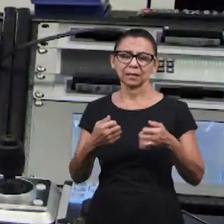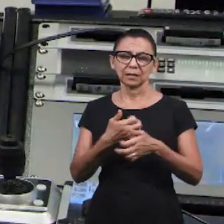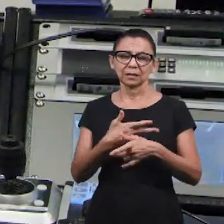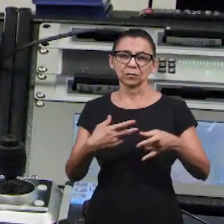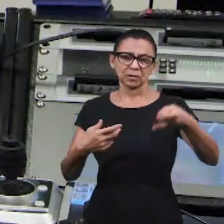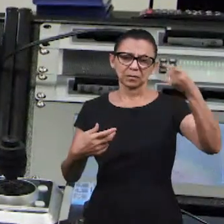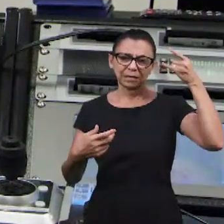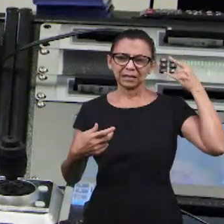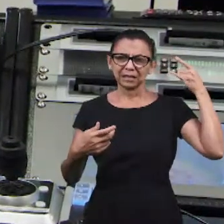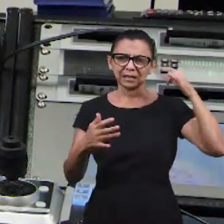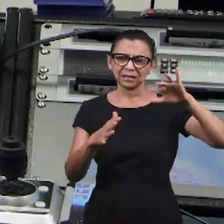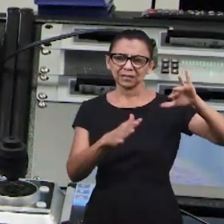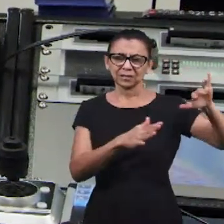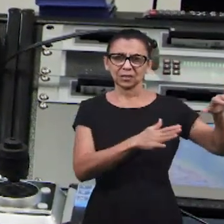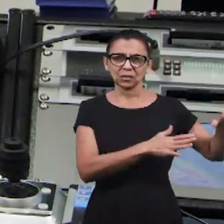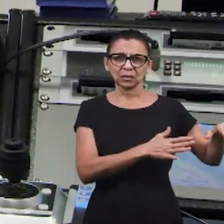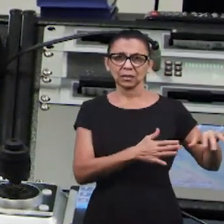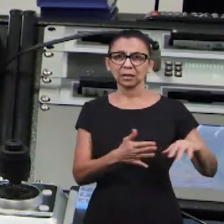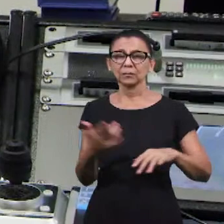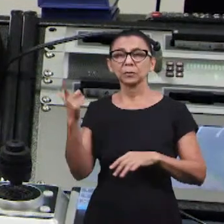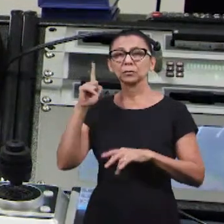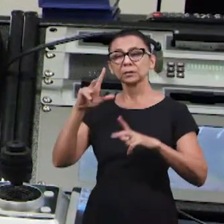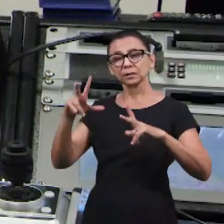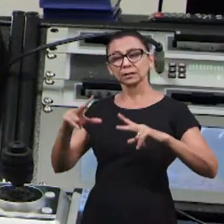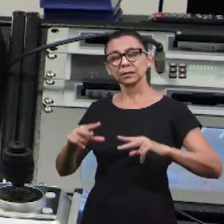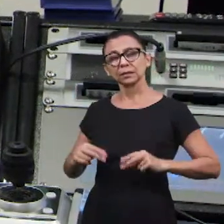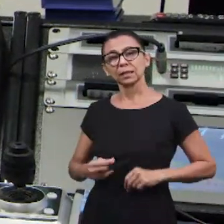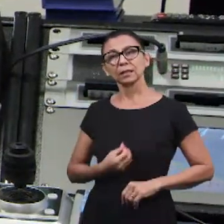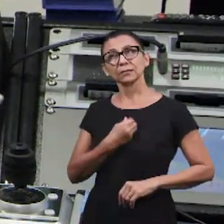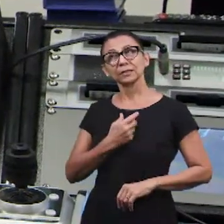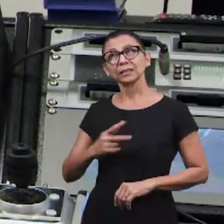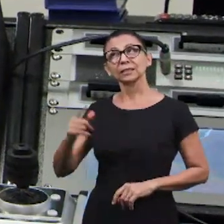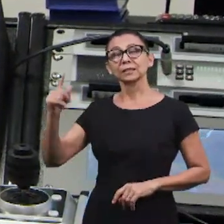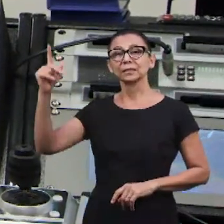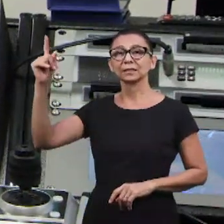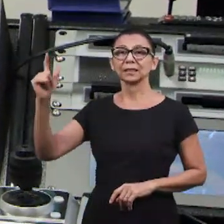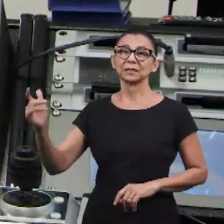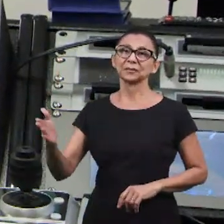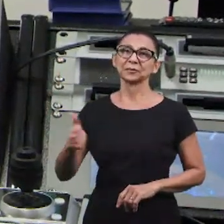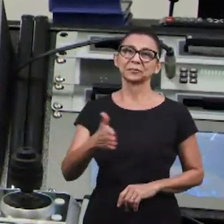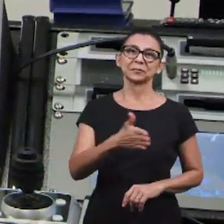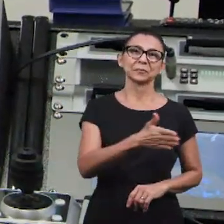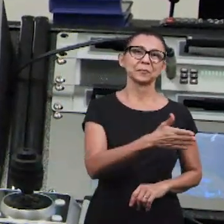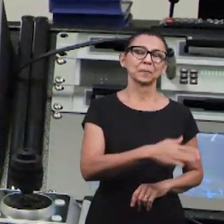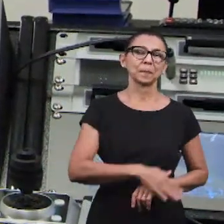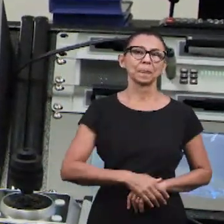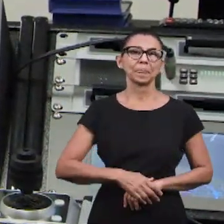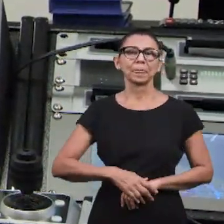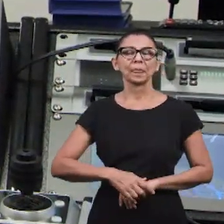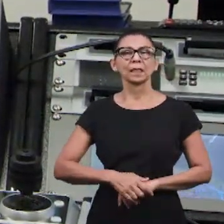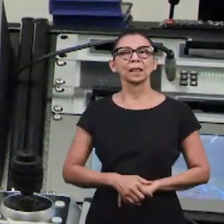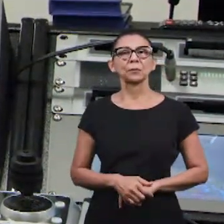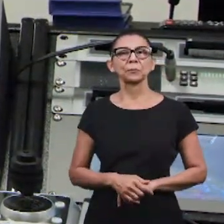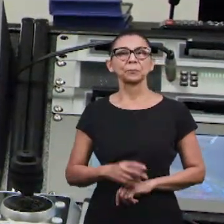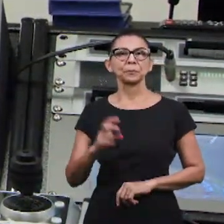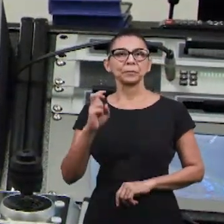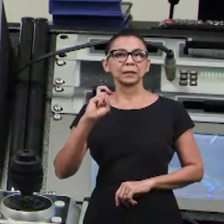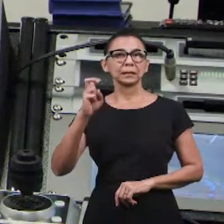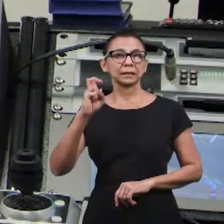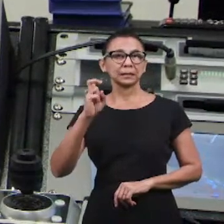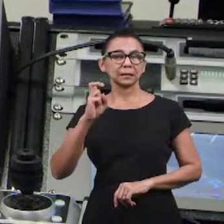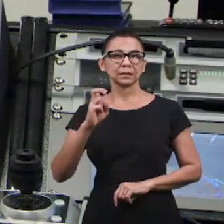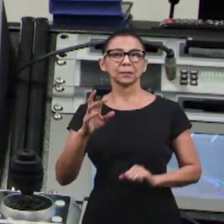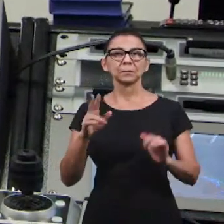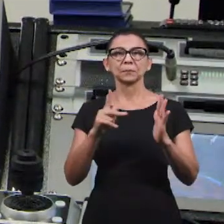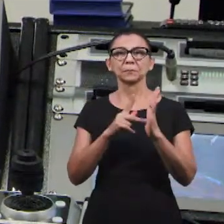Muito bem colocado pela nossa irmã, glória a Deus. Agora vamos partir para a nossa quinta pergunta, que é